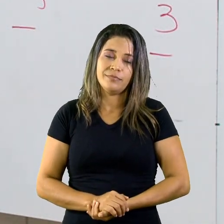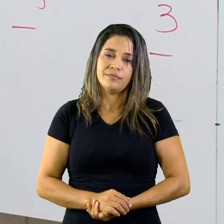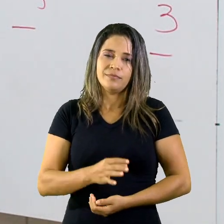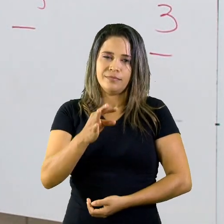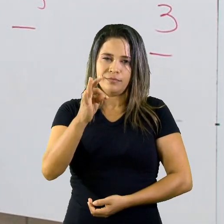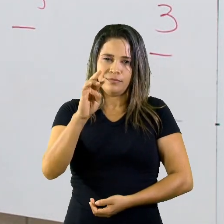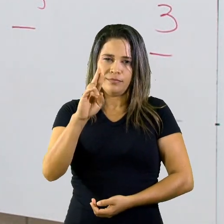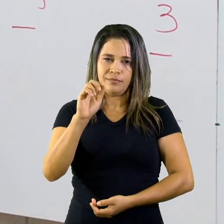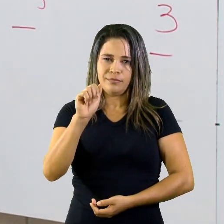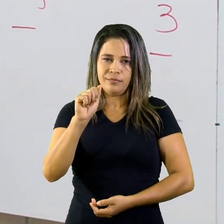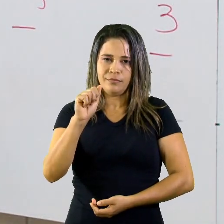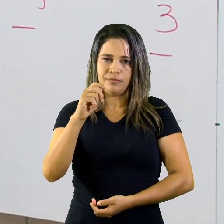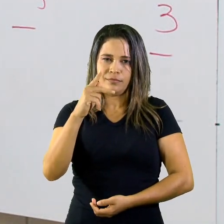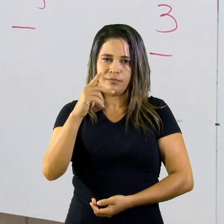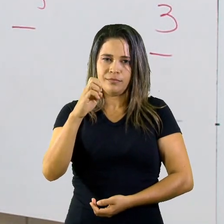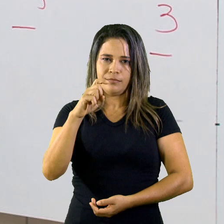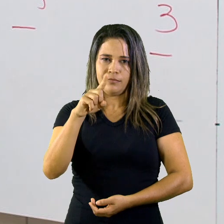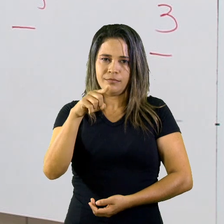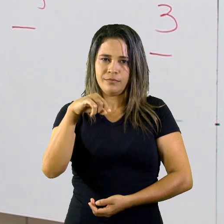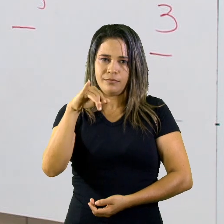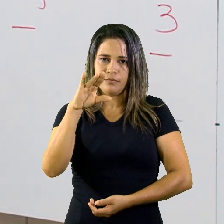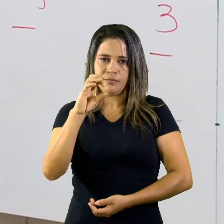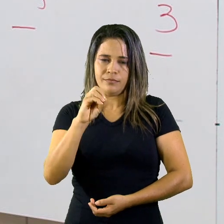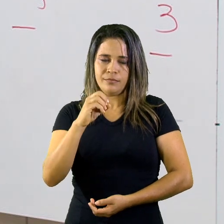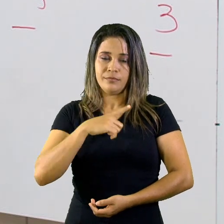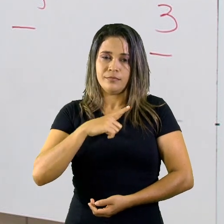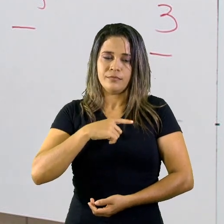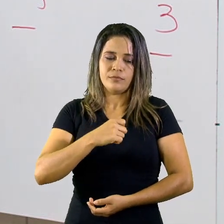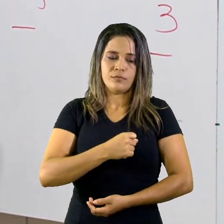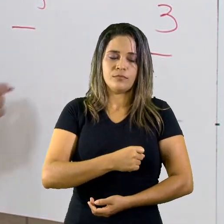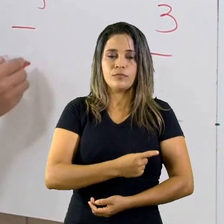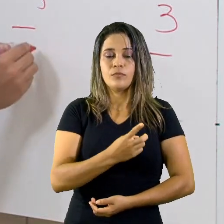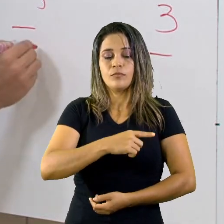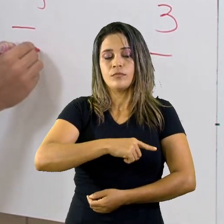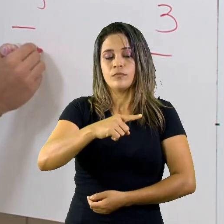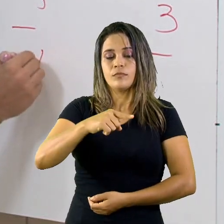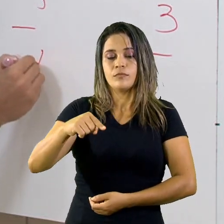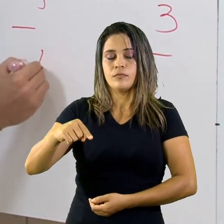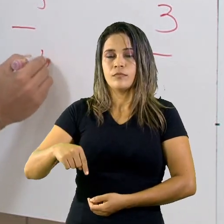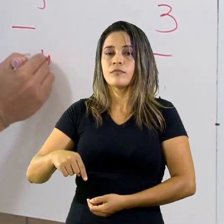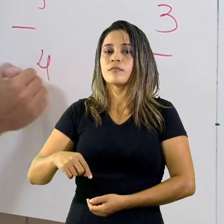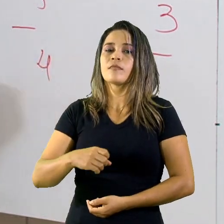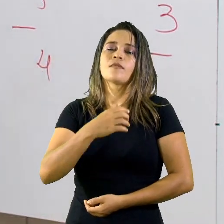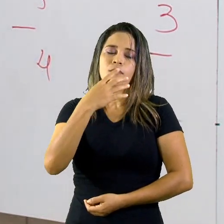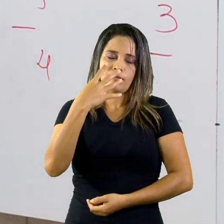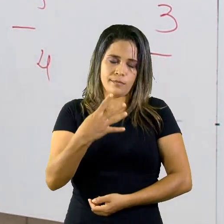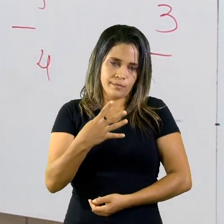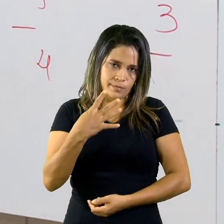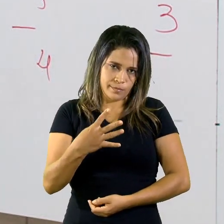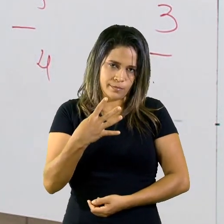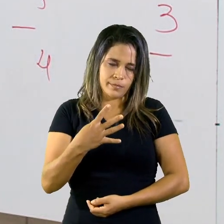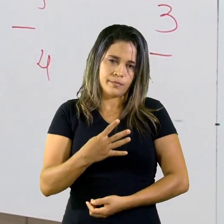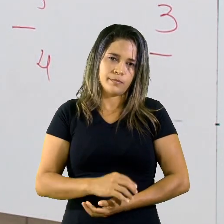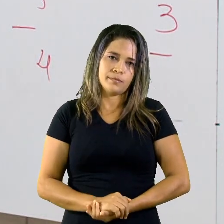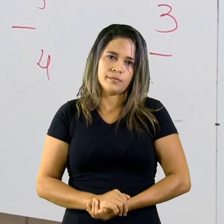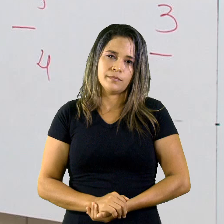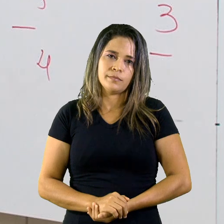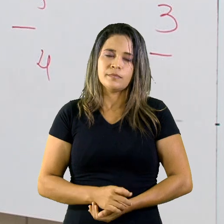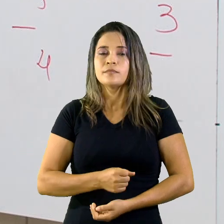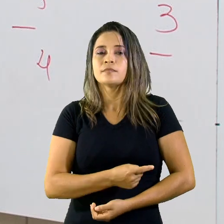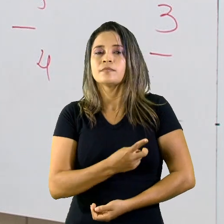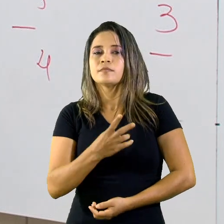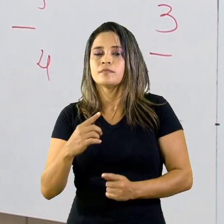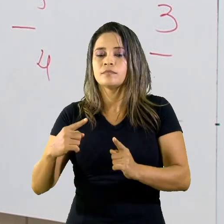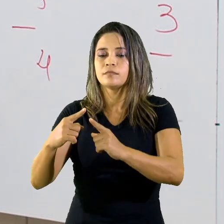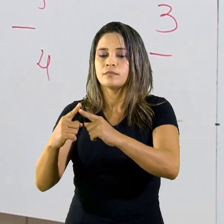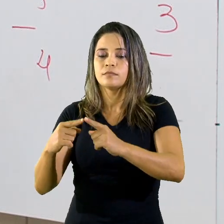Trapézio, vocês podem perceber que ele também possui quantos lados? 4 lados. E quantos